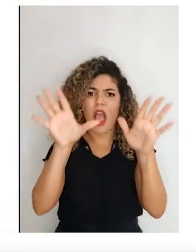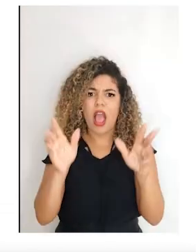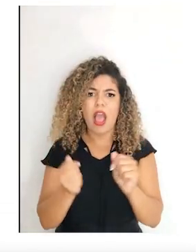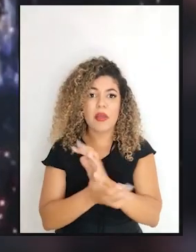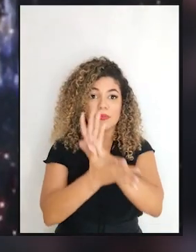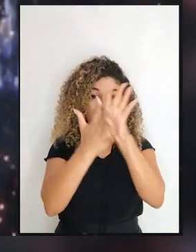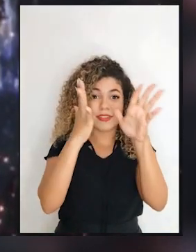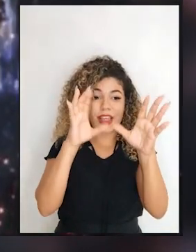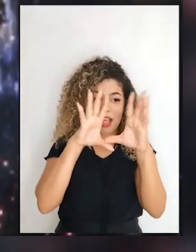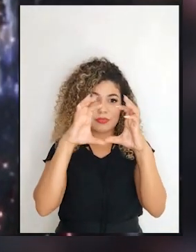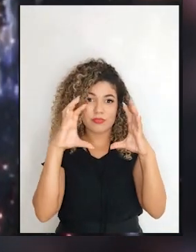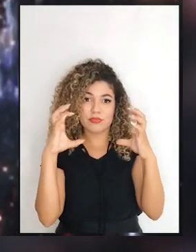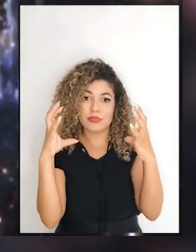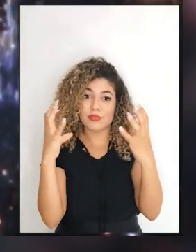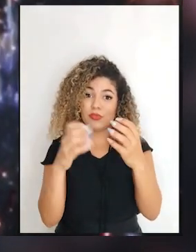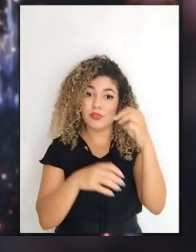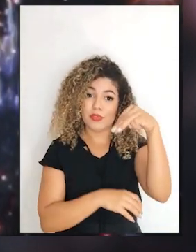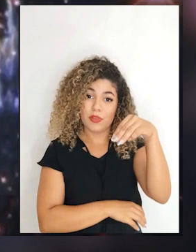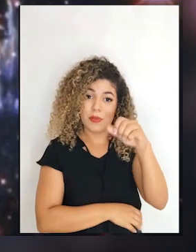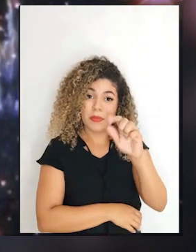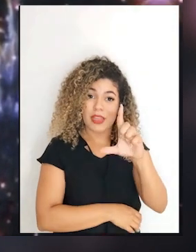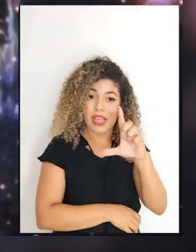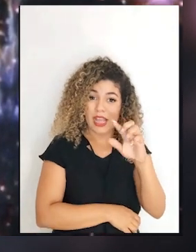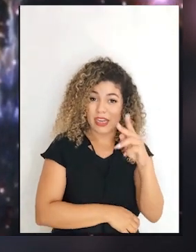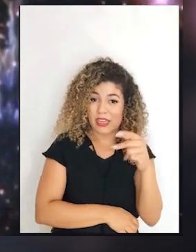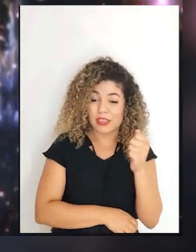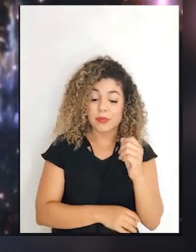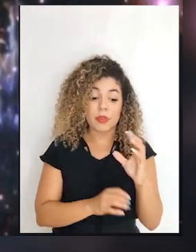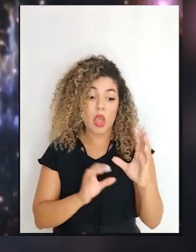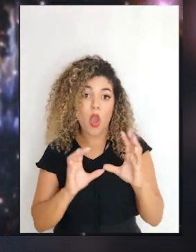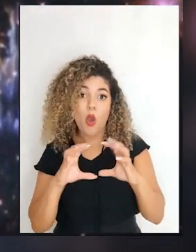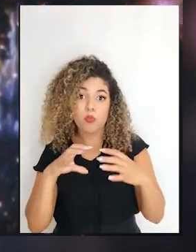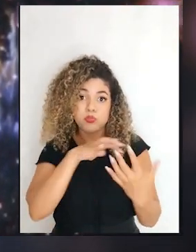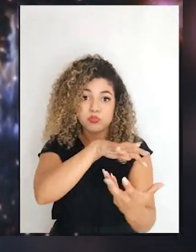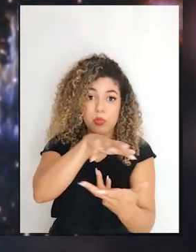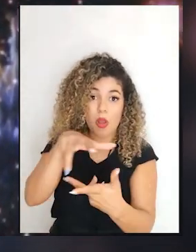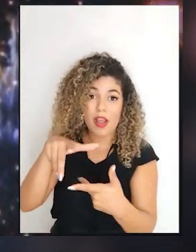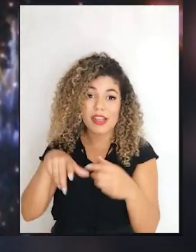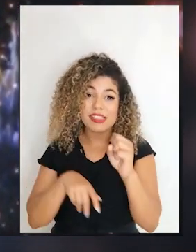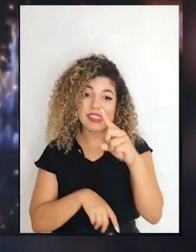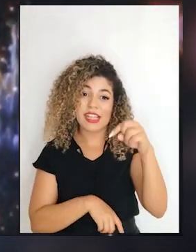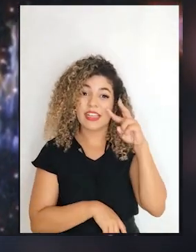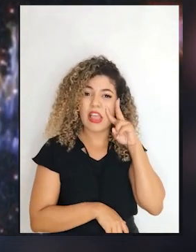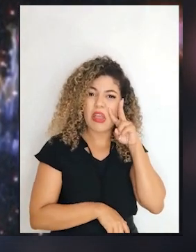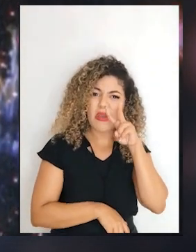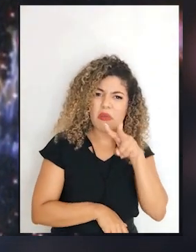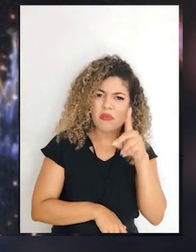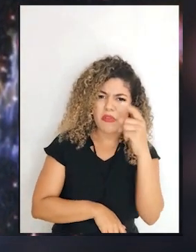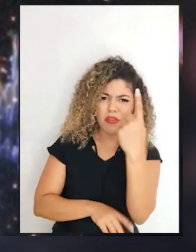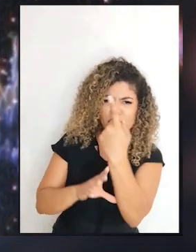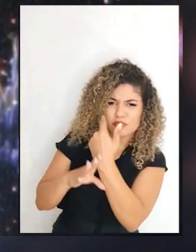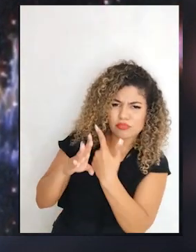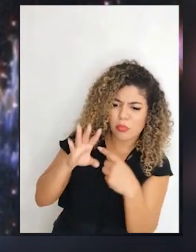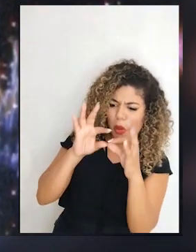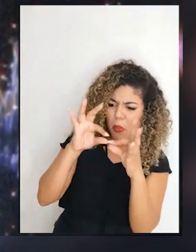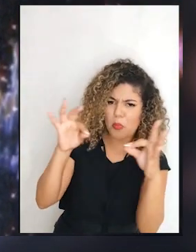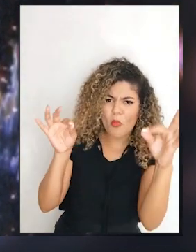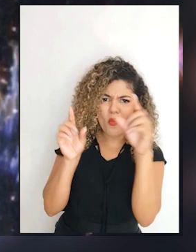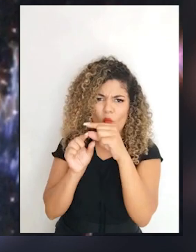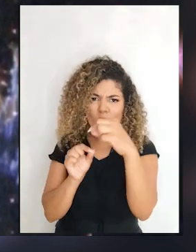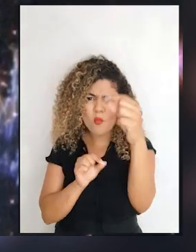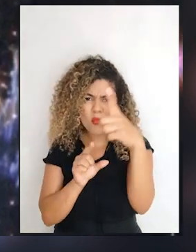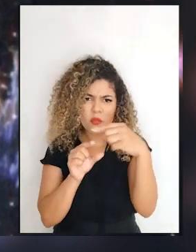Via Láctea. As tiras extremamente finas de material que a supernova deixou para trás vão acabar se tornando blocos